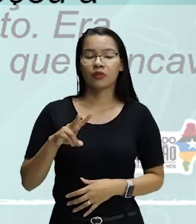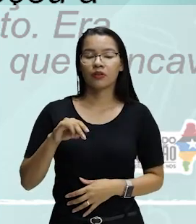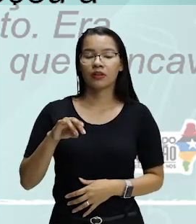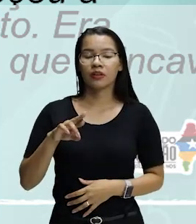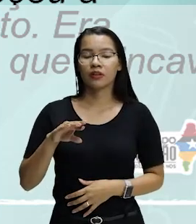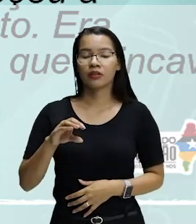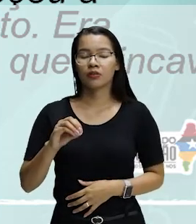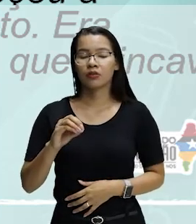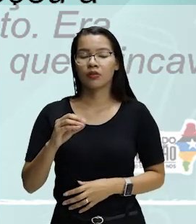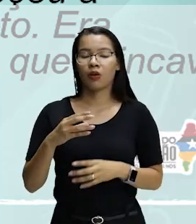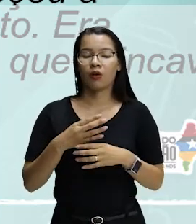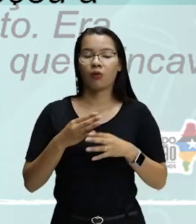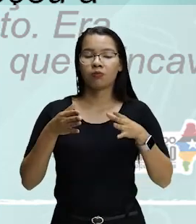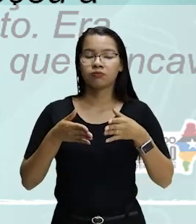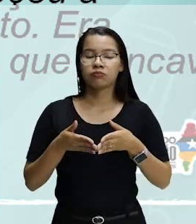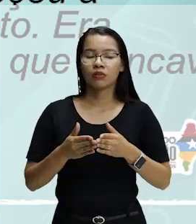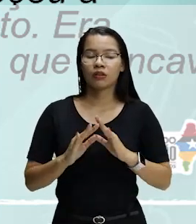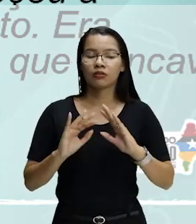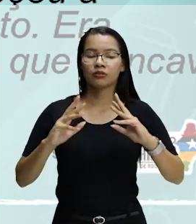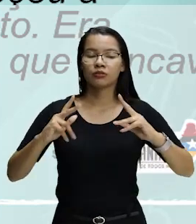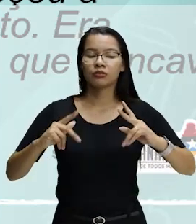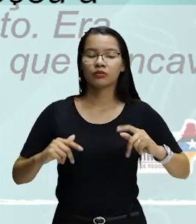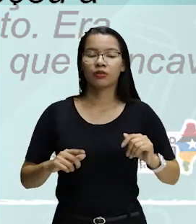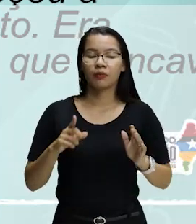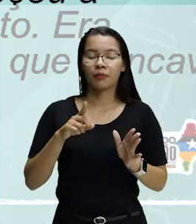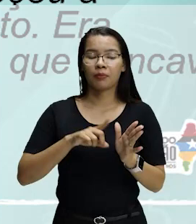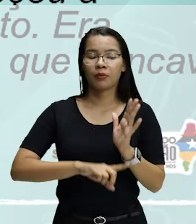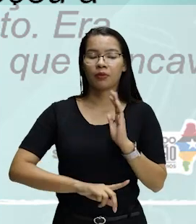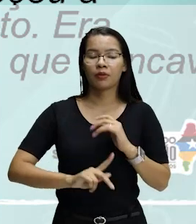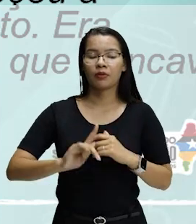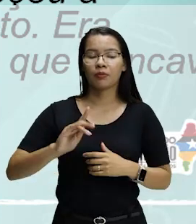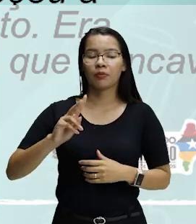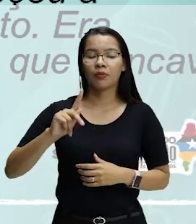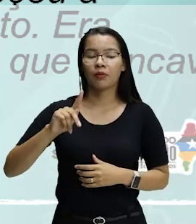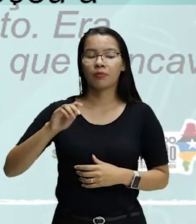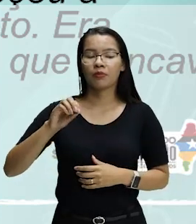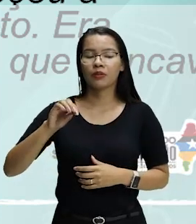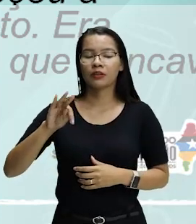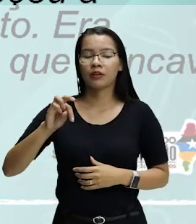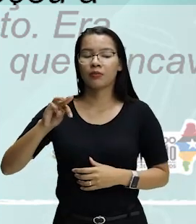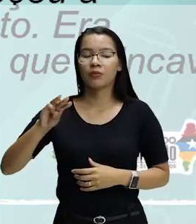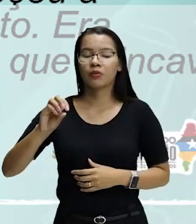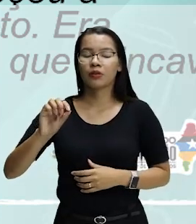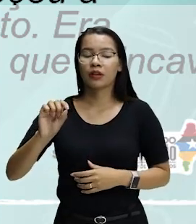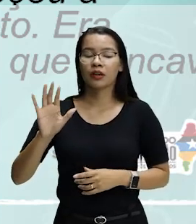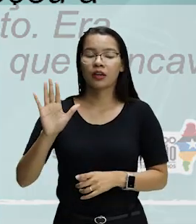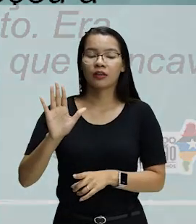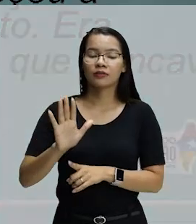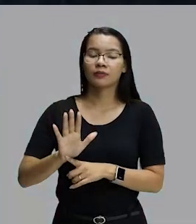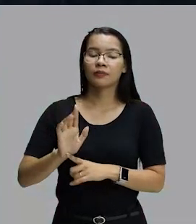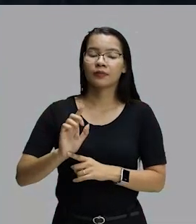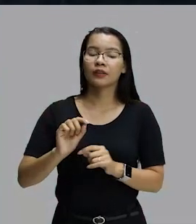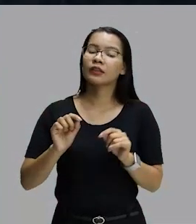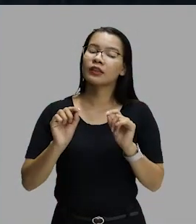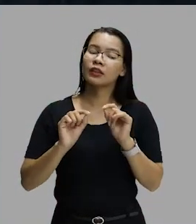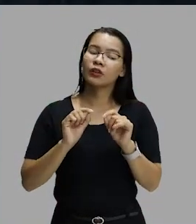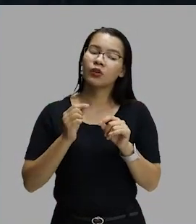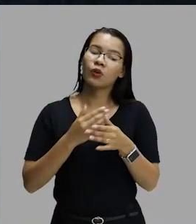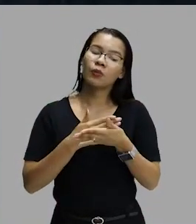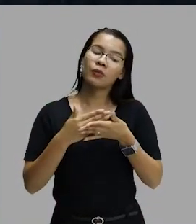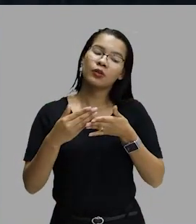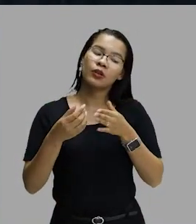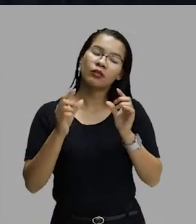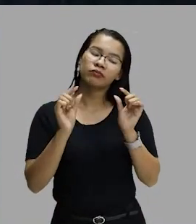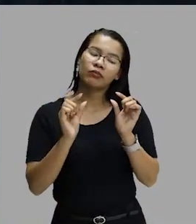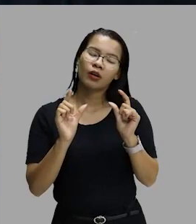cobriu tudo, menos o hipopótamo que ali me trouxera, e que, aliás, começou a diminuir,